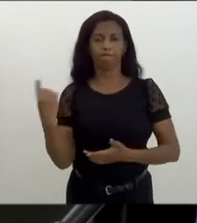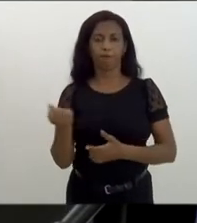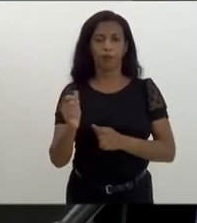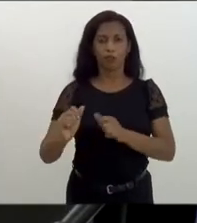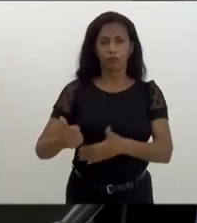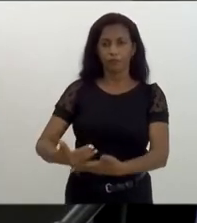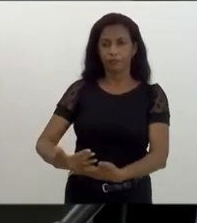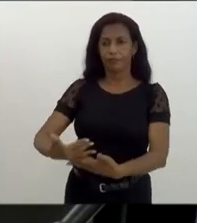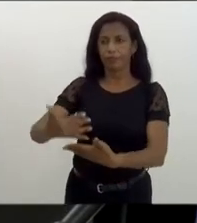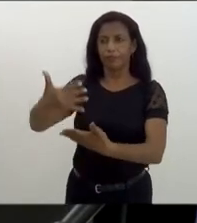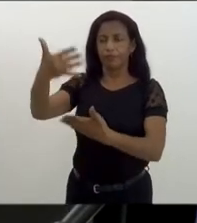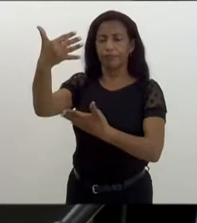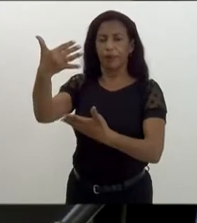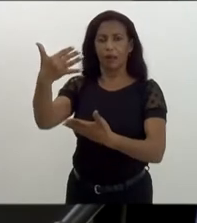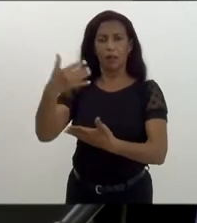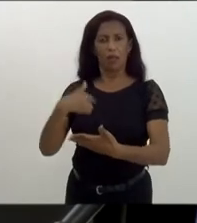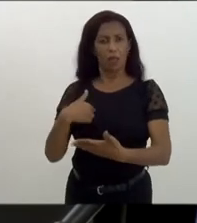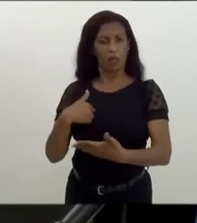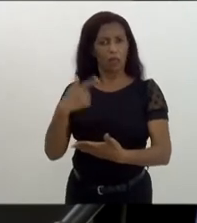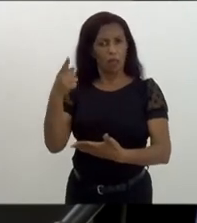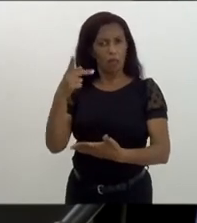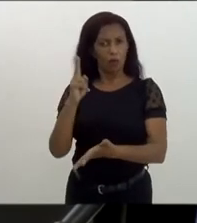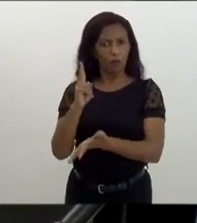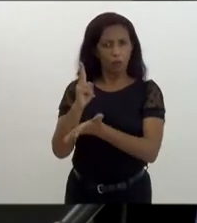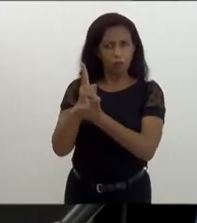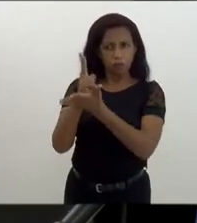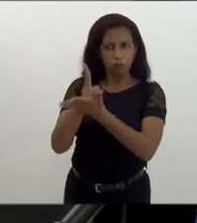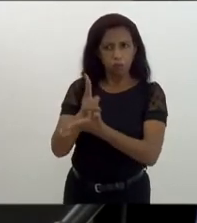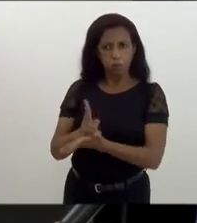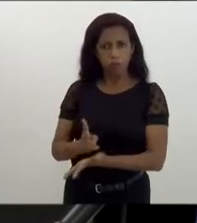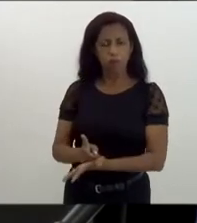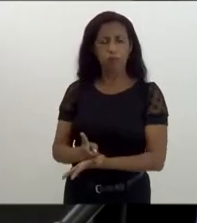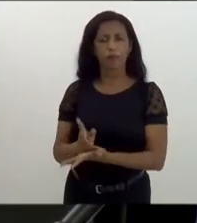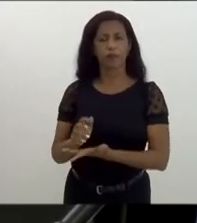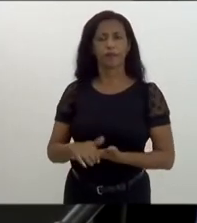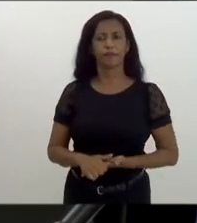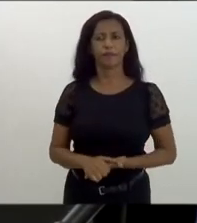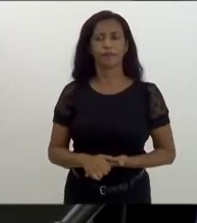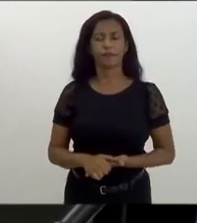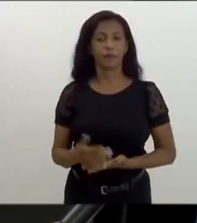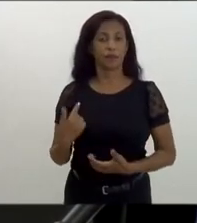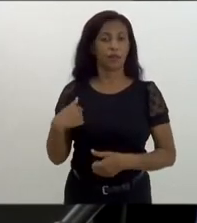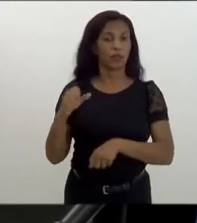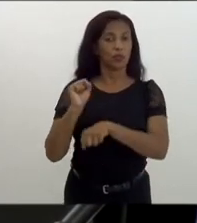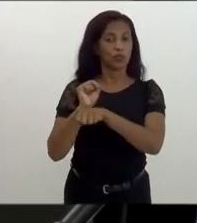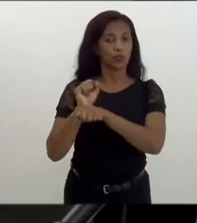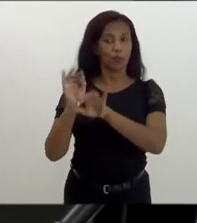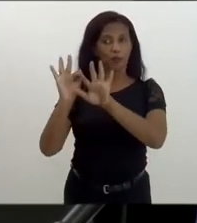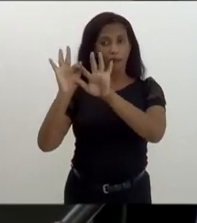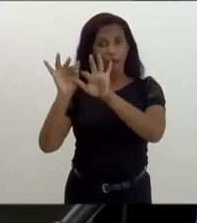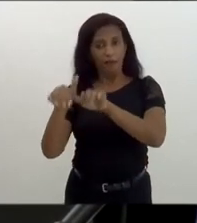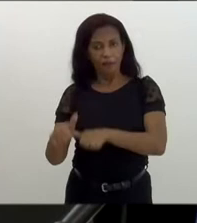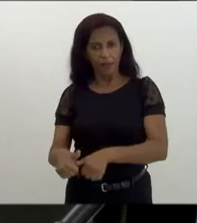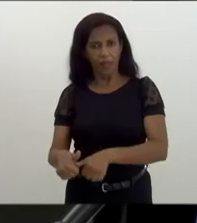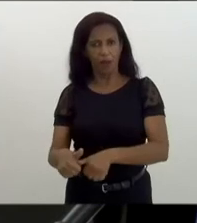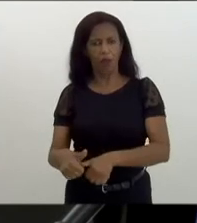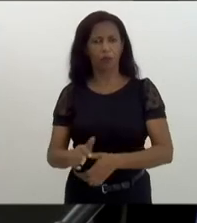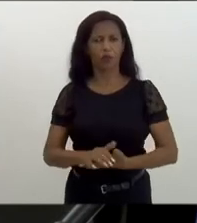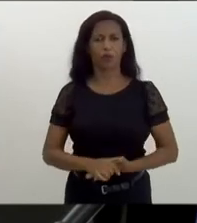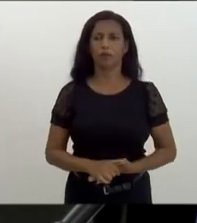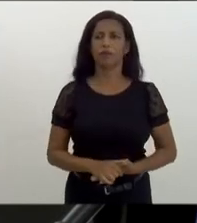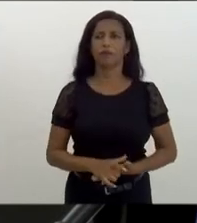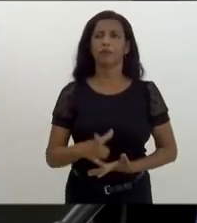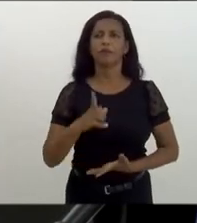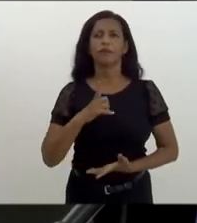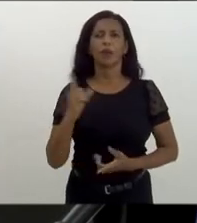apresentação a qual pretendo seguir lá e espero ao final ter eu